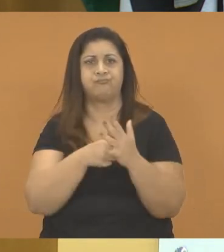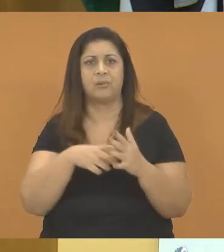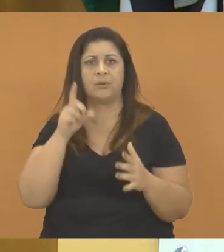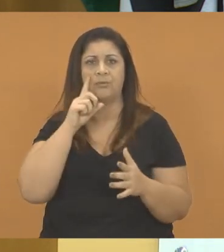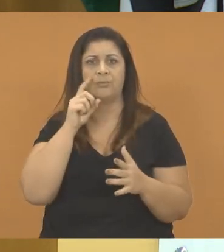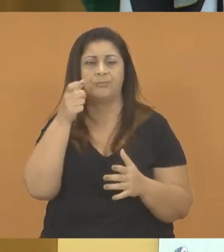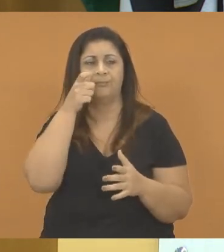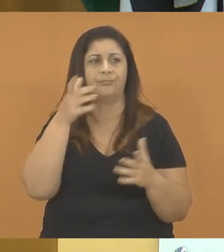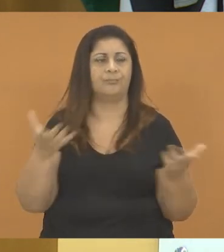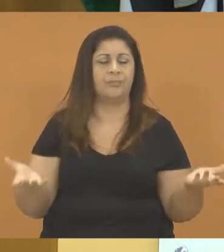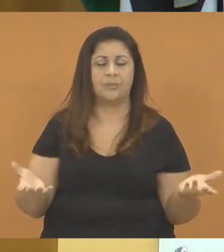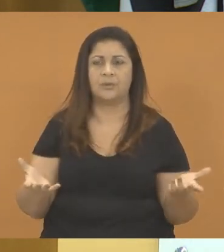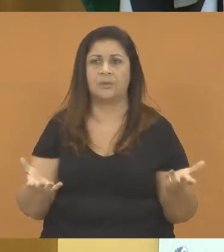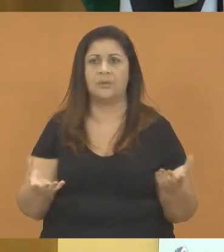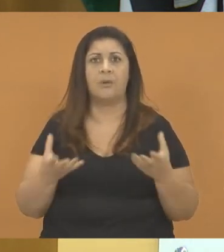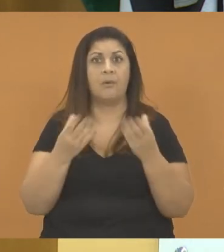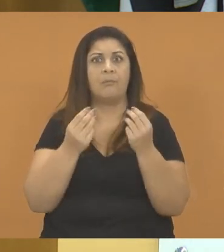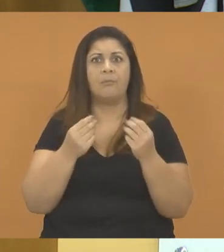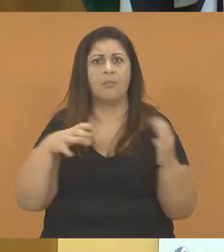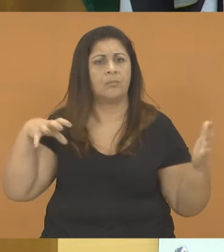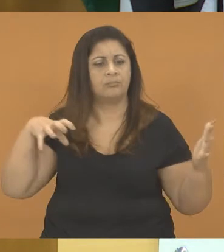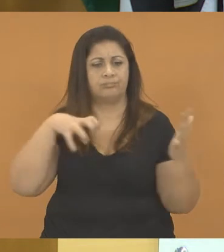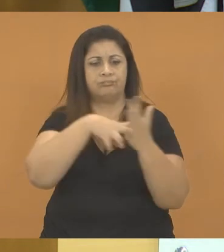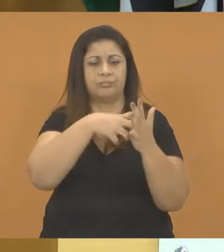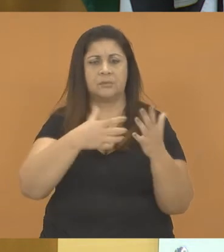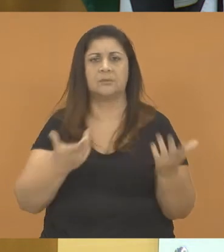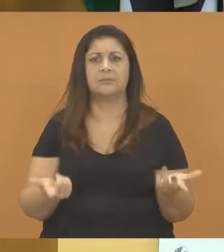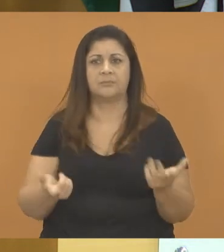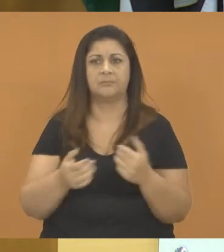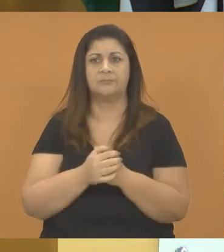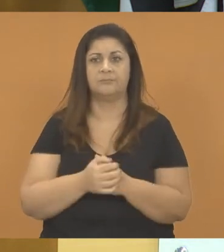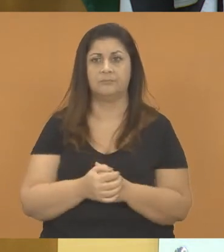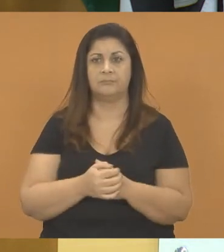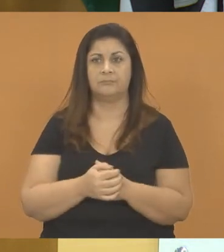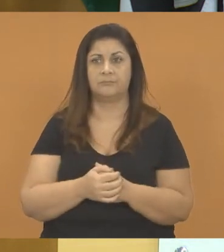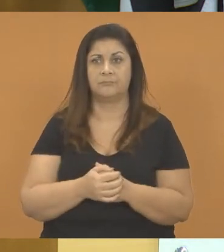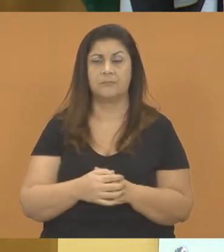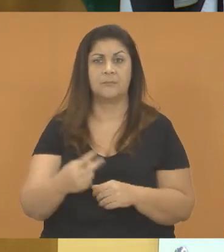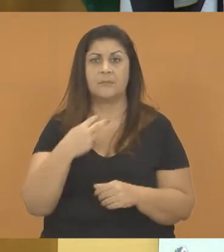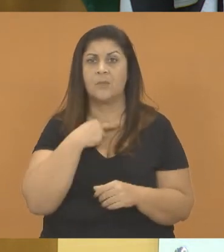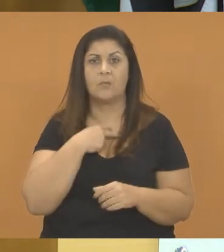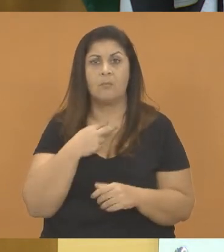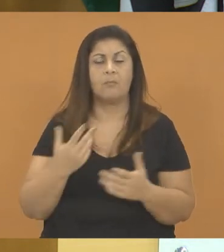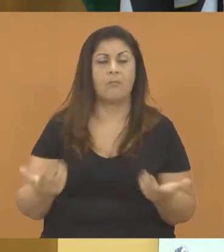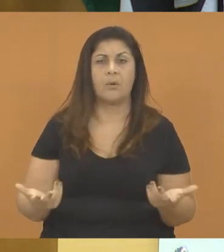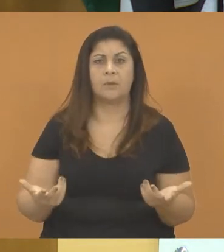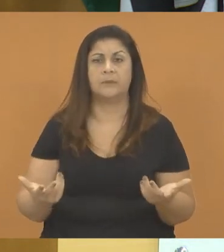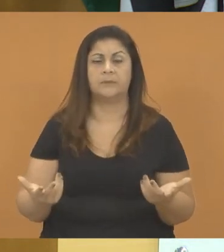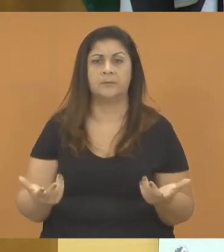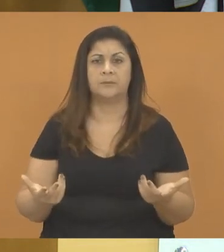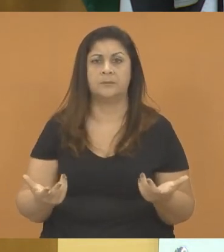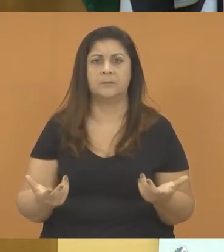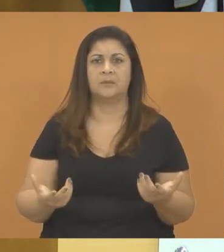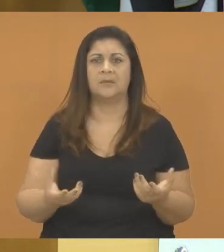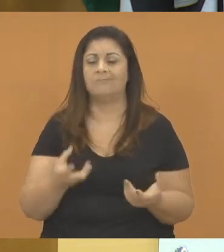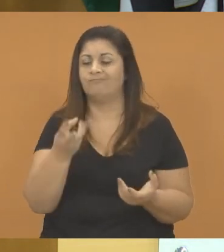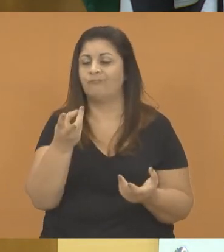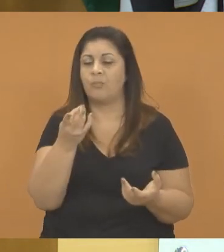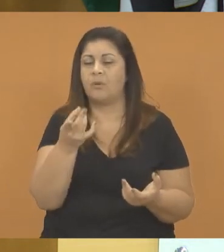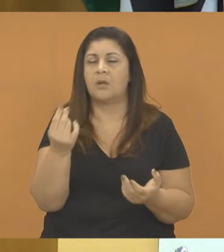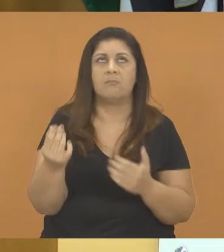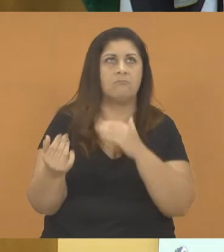região e vejam tanto de acidentes que têm não podemos mais é contabilizar aí